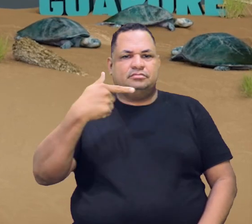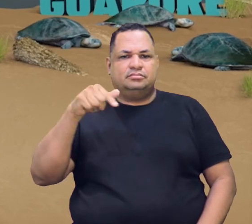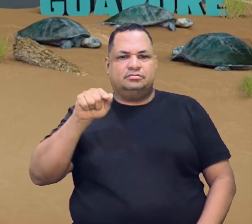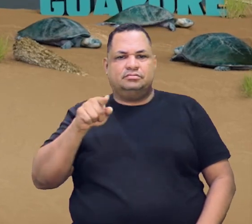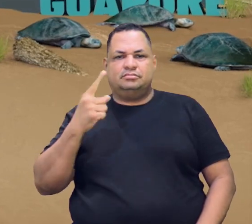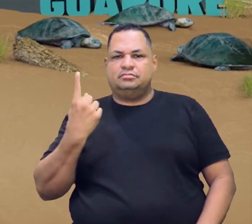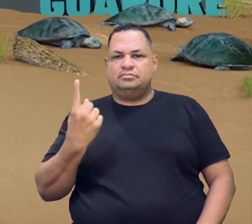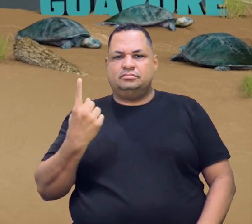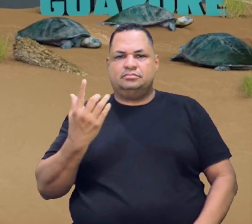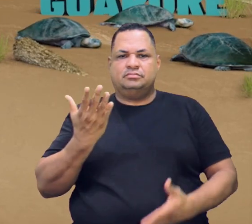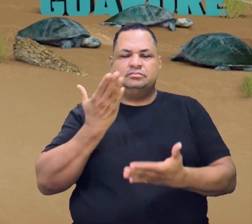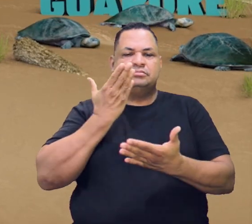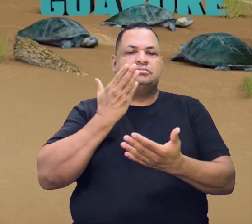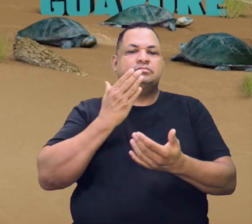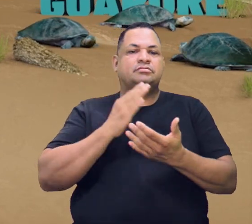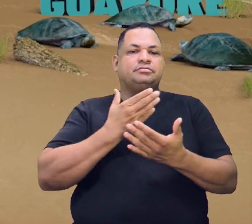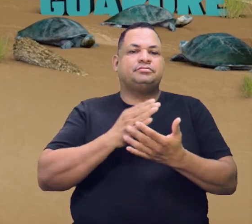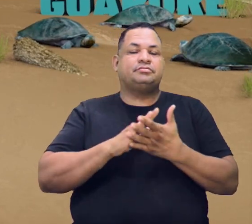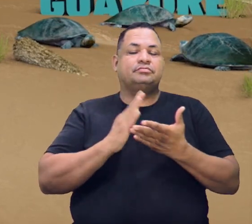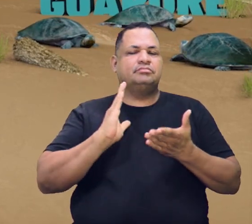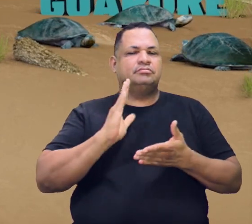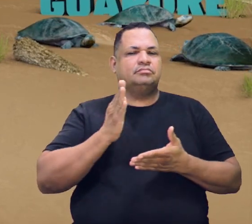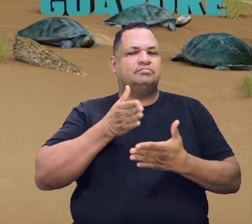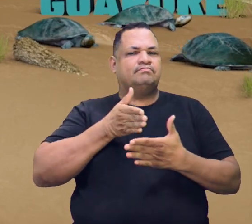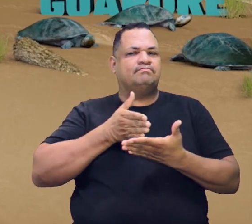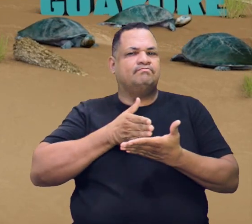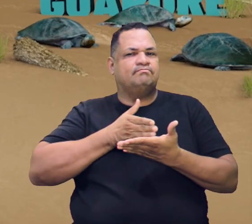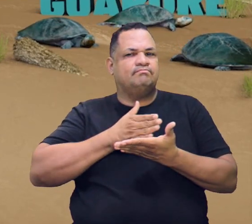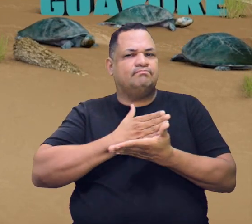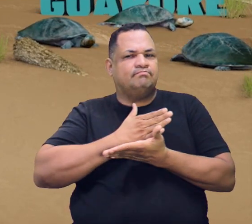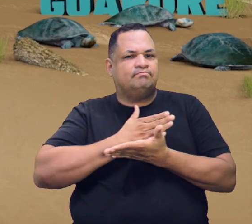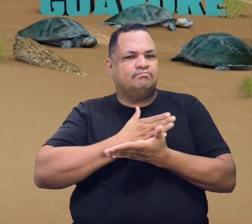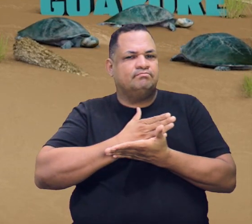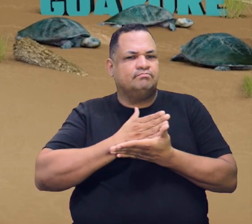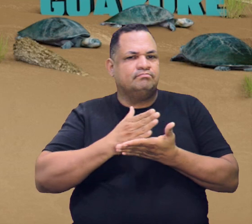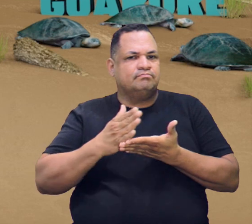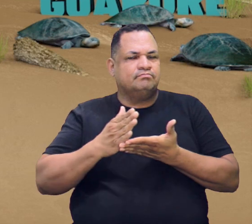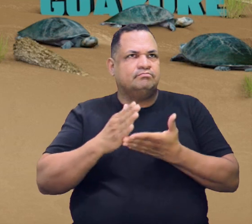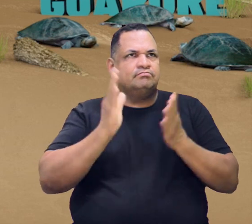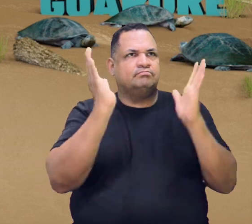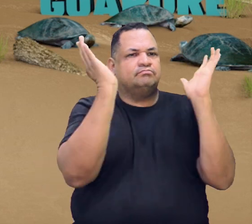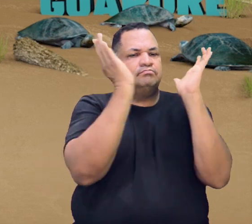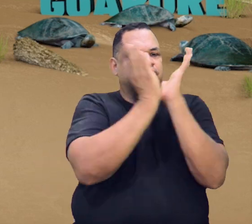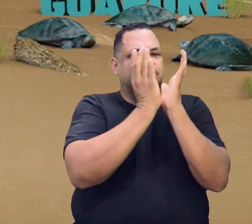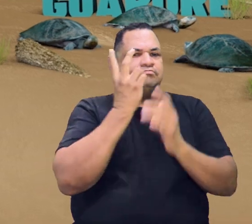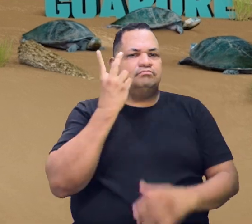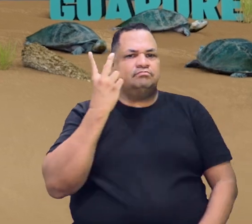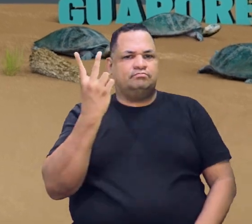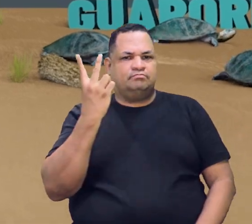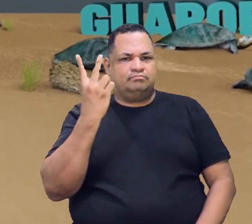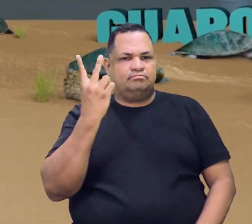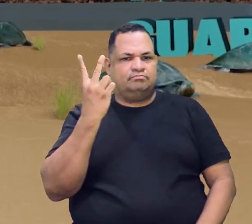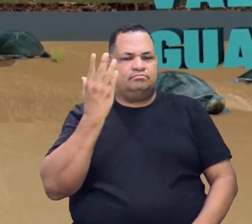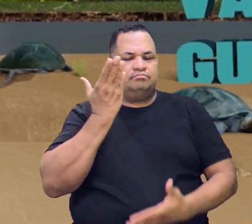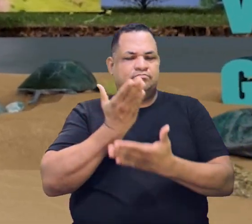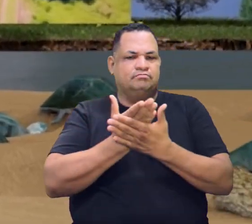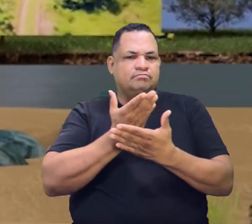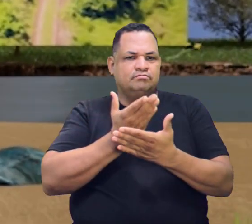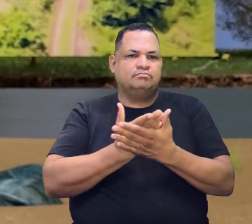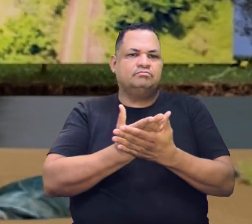isso mesmo. Aula 17.1, já entrando aí na segunda unidade das nossas